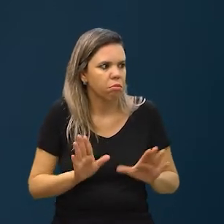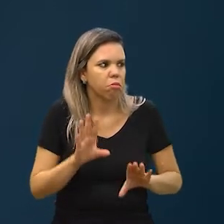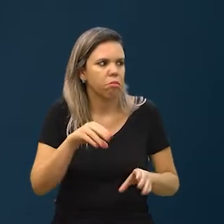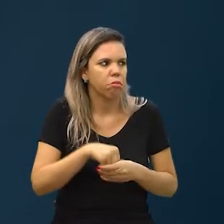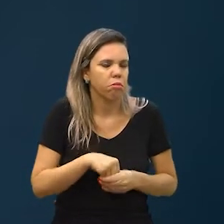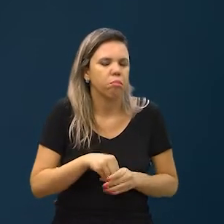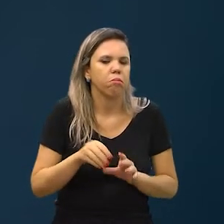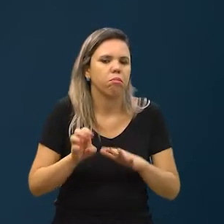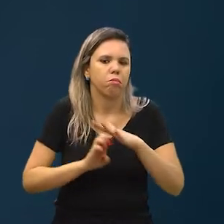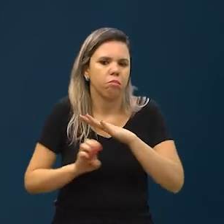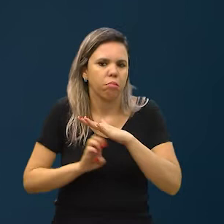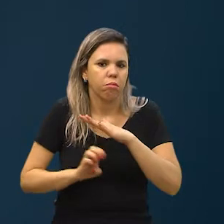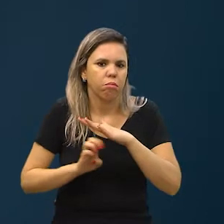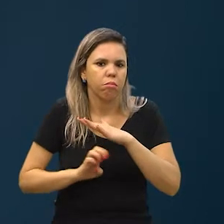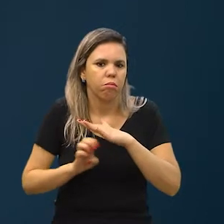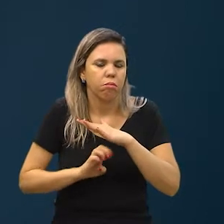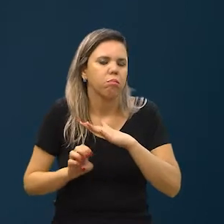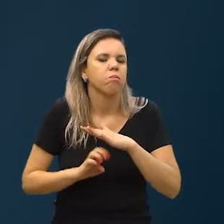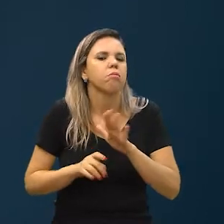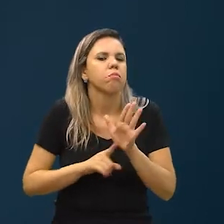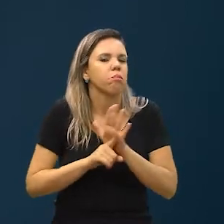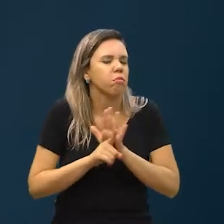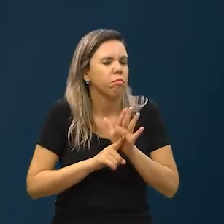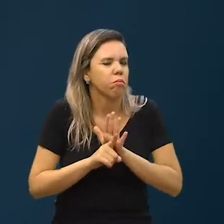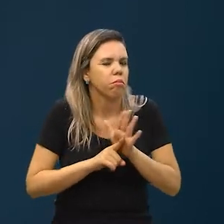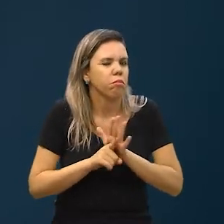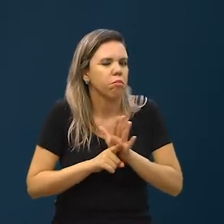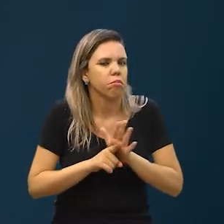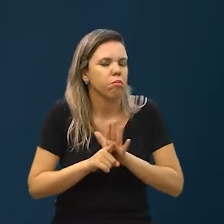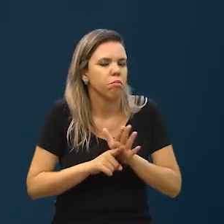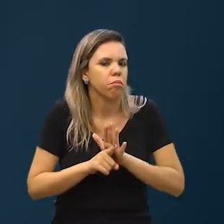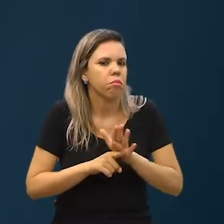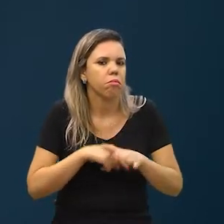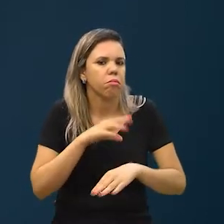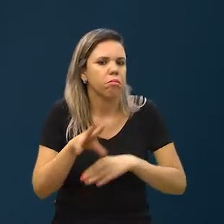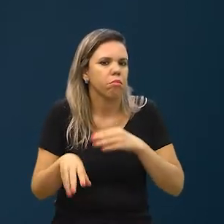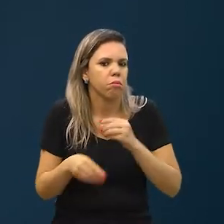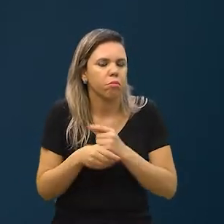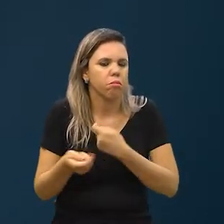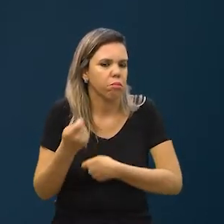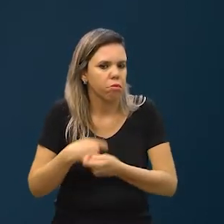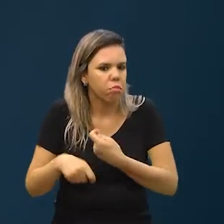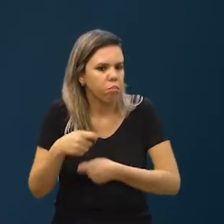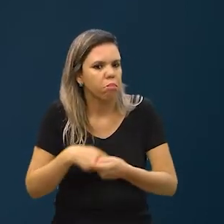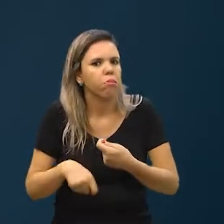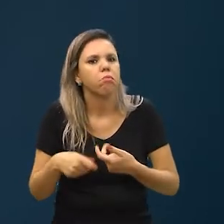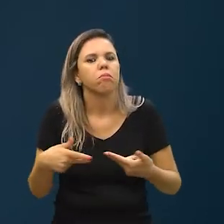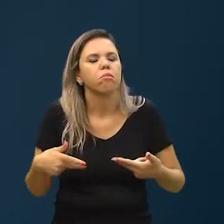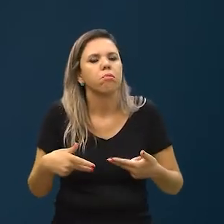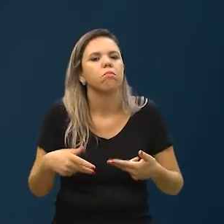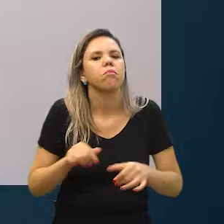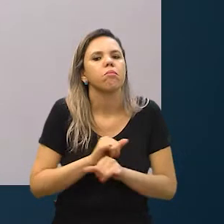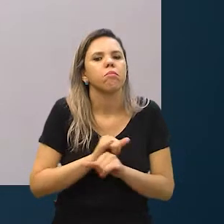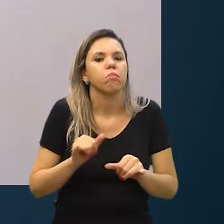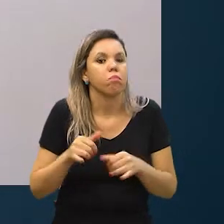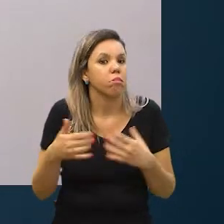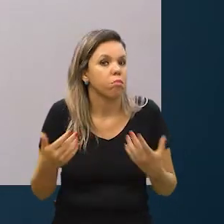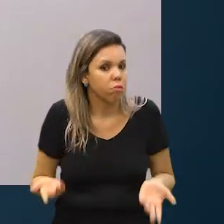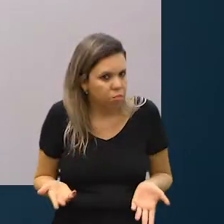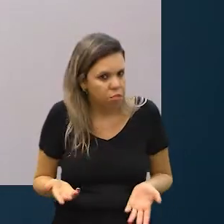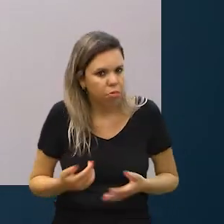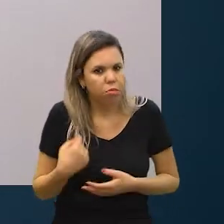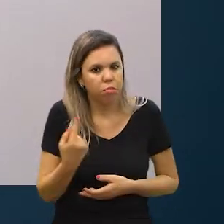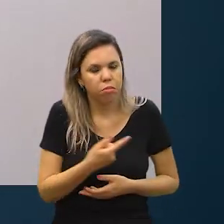das organizações, fazendo pesquisas, compondo quadros administrativos, quadros de marketing, né? Então,